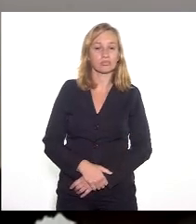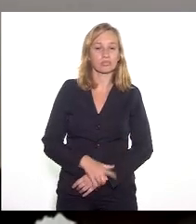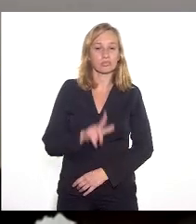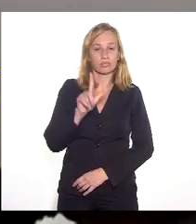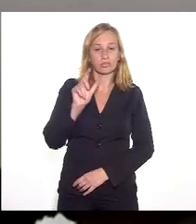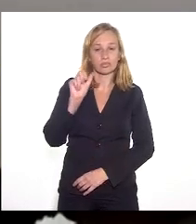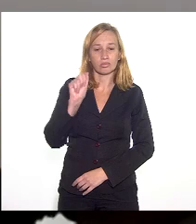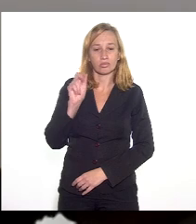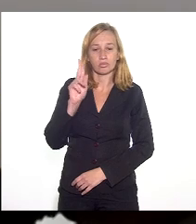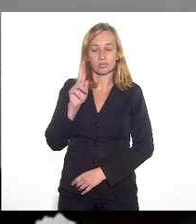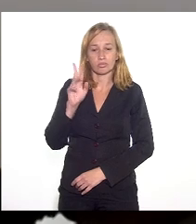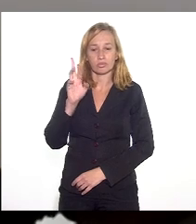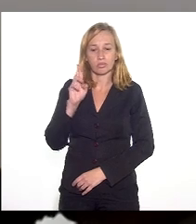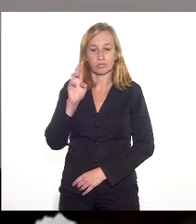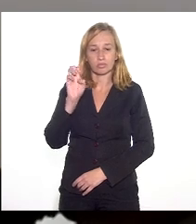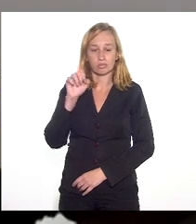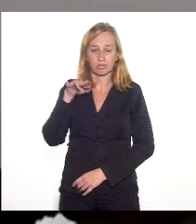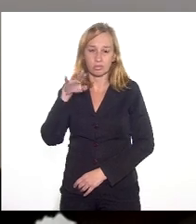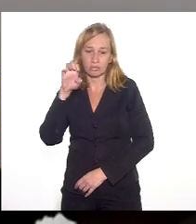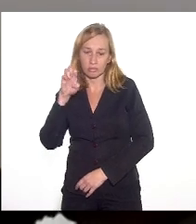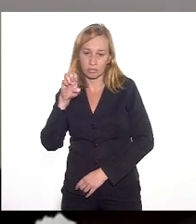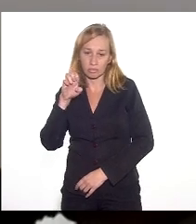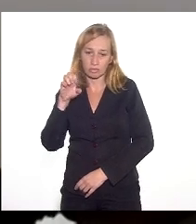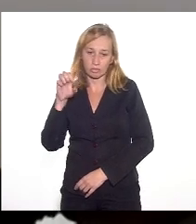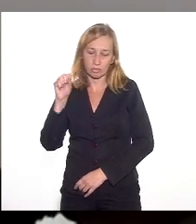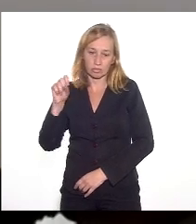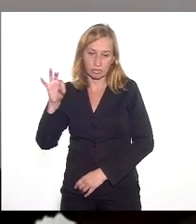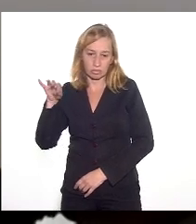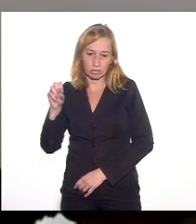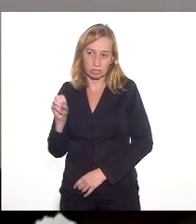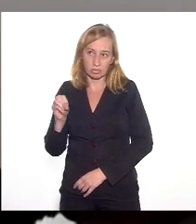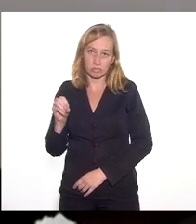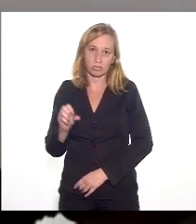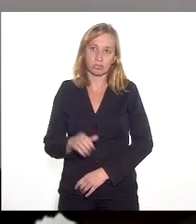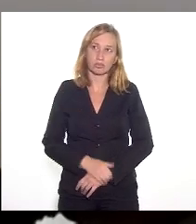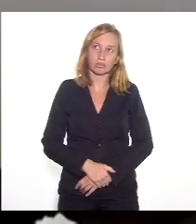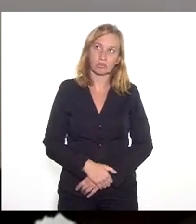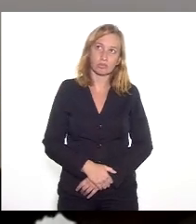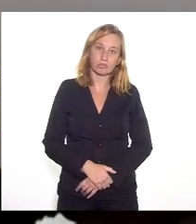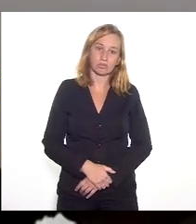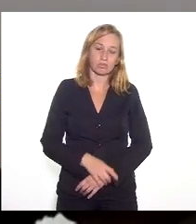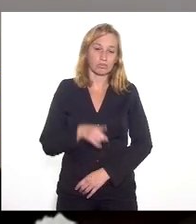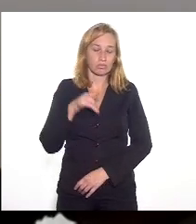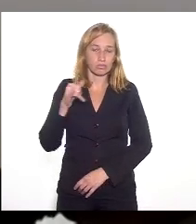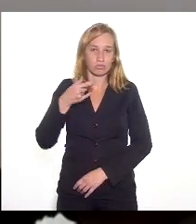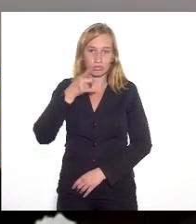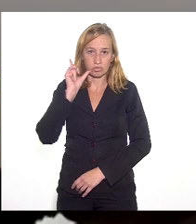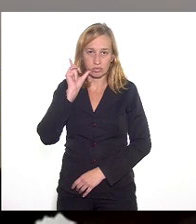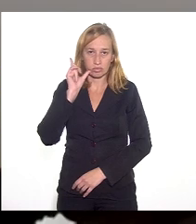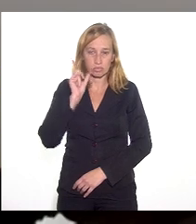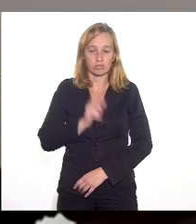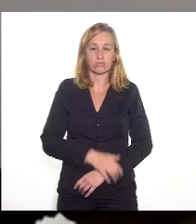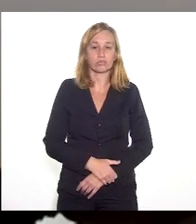Laurene Santos, que foi, na data de ontem,